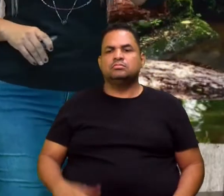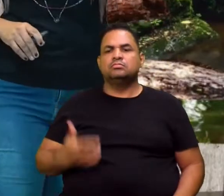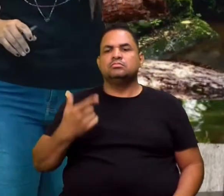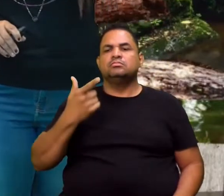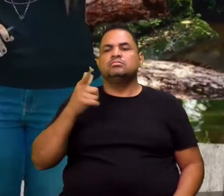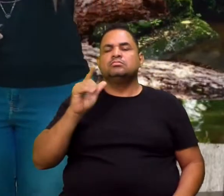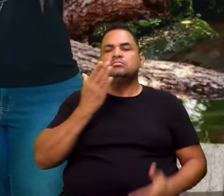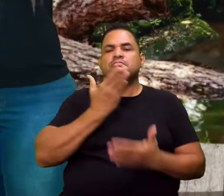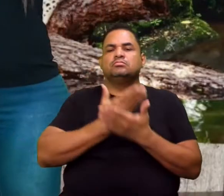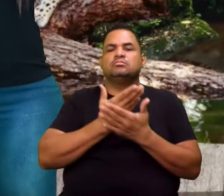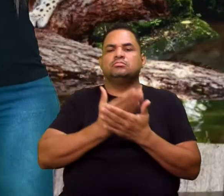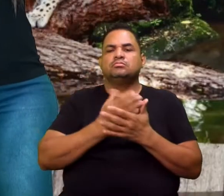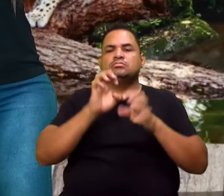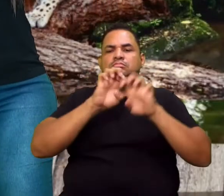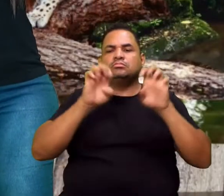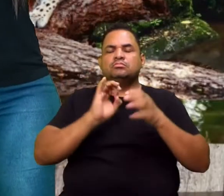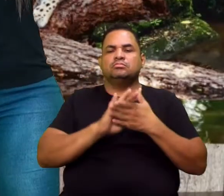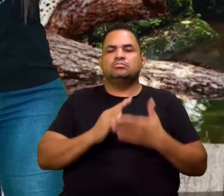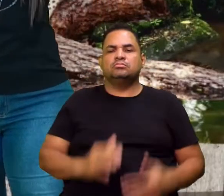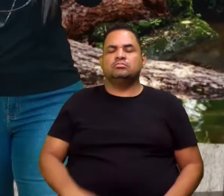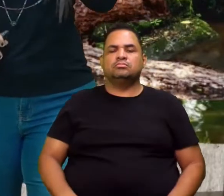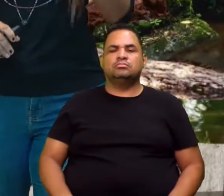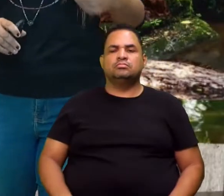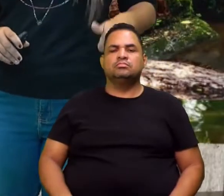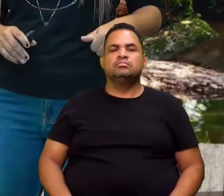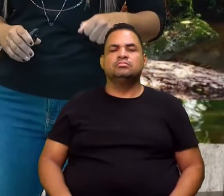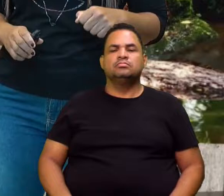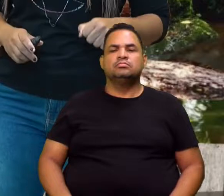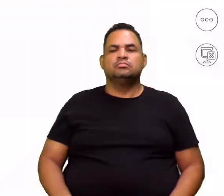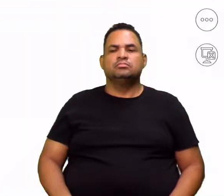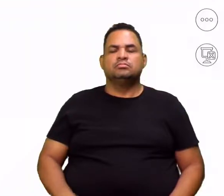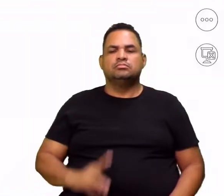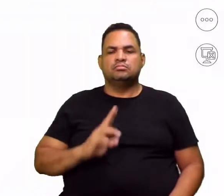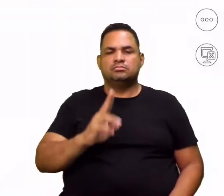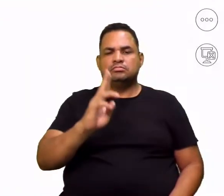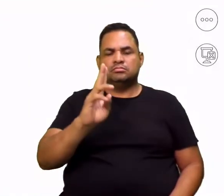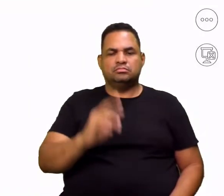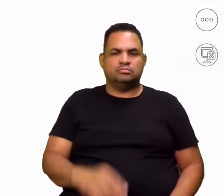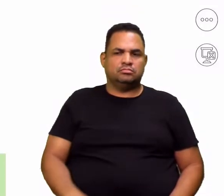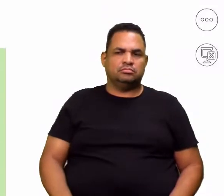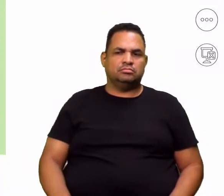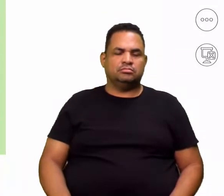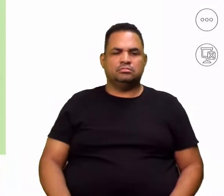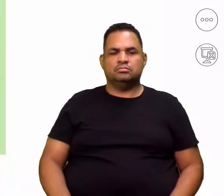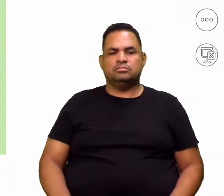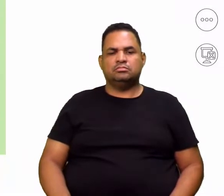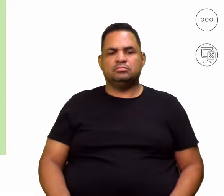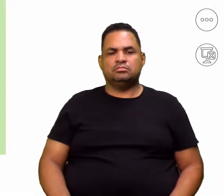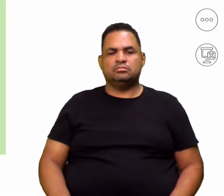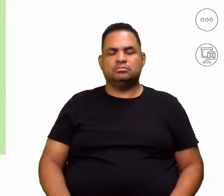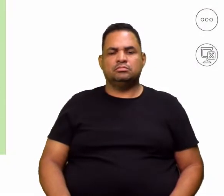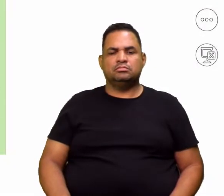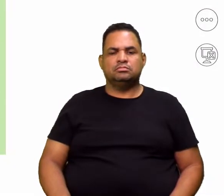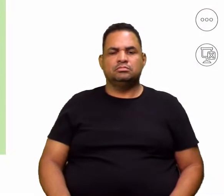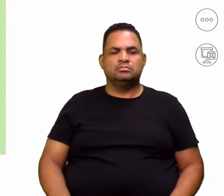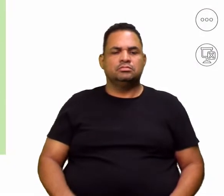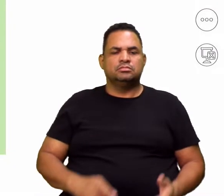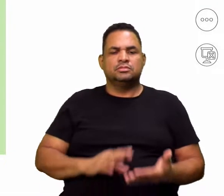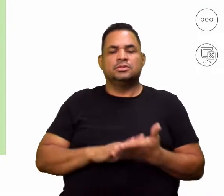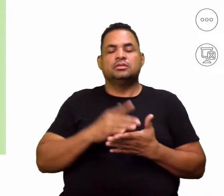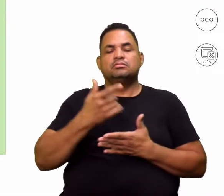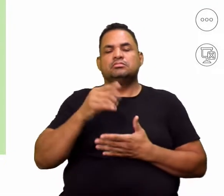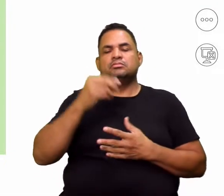vê aí as estruturas desses cromossomos para vocês. Vamos dar sequência? Olha lá. Em muitas